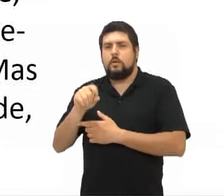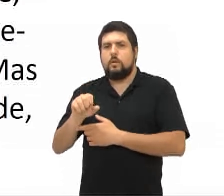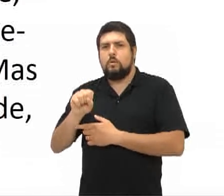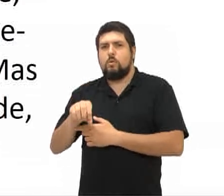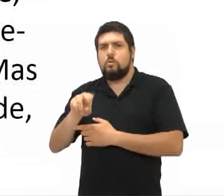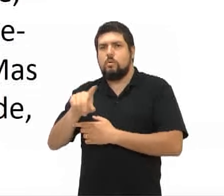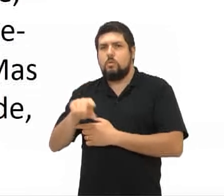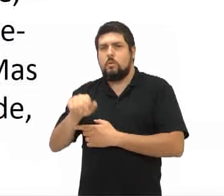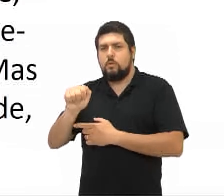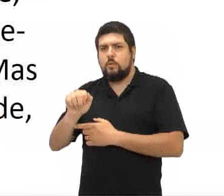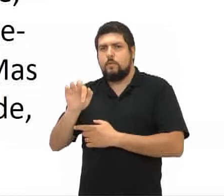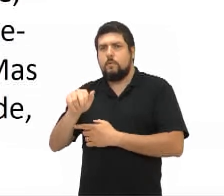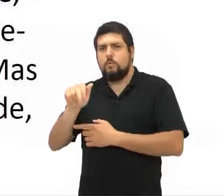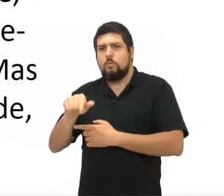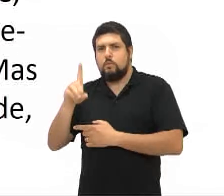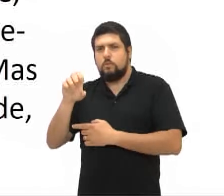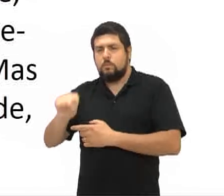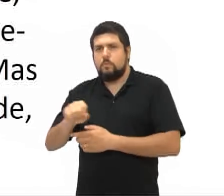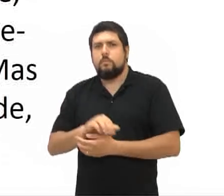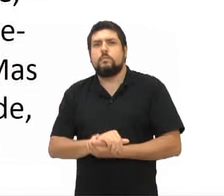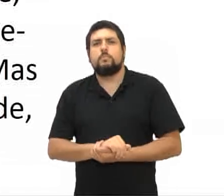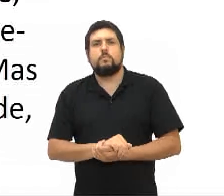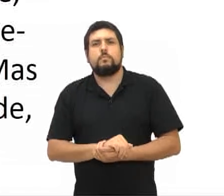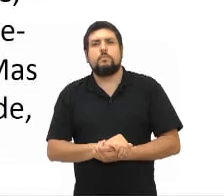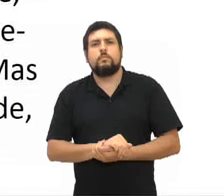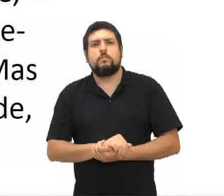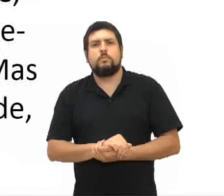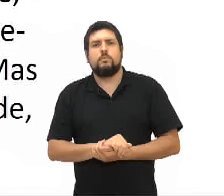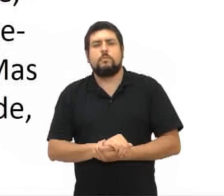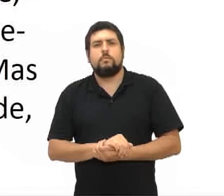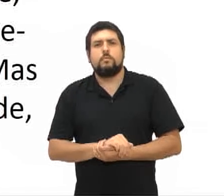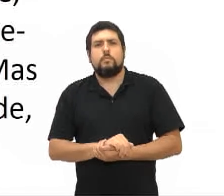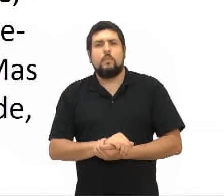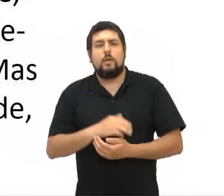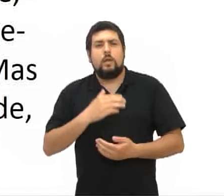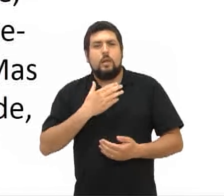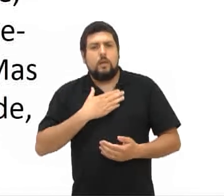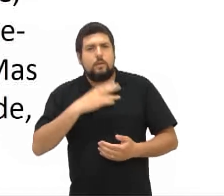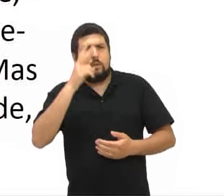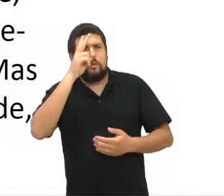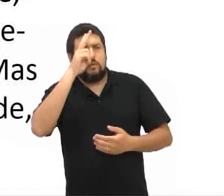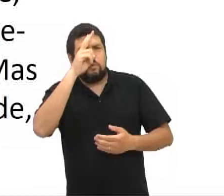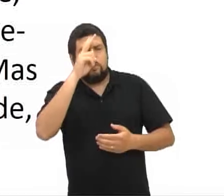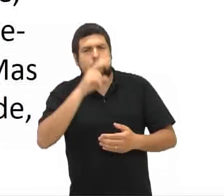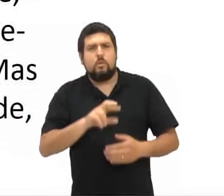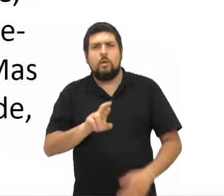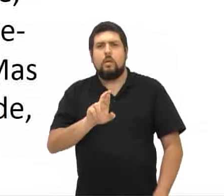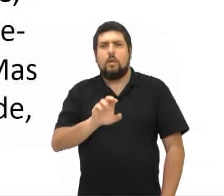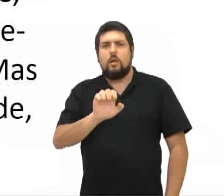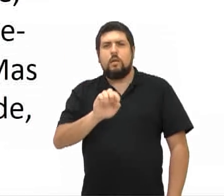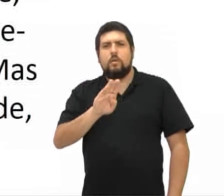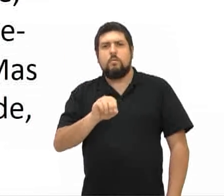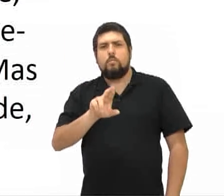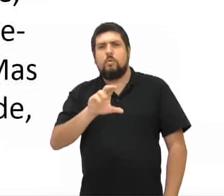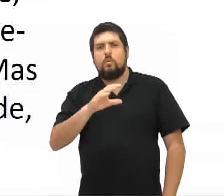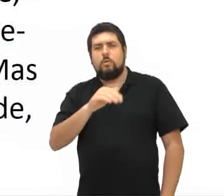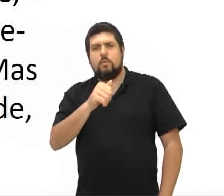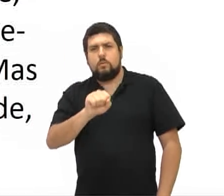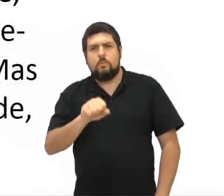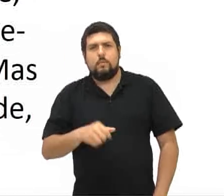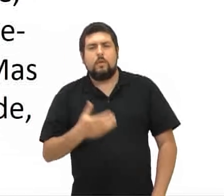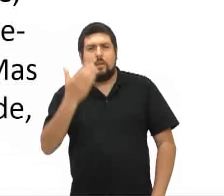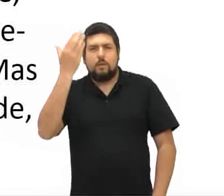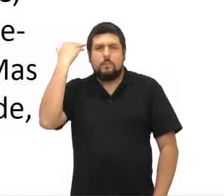vocês. A história de minha querida Rebouças conta-me que, no passado, os tropeiros passavam por aqui